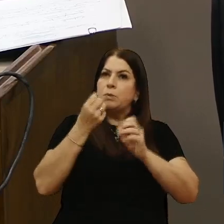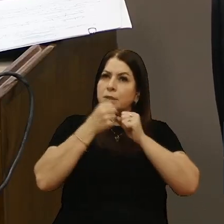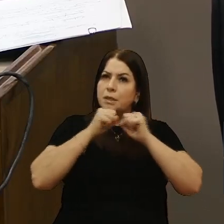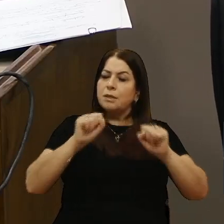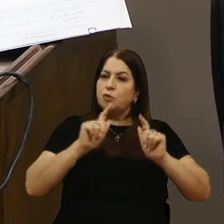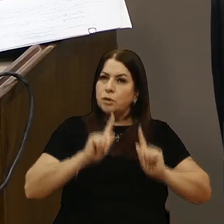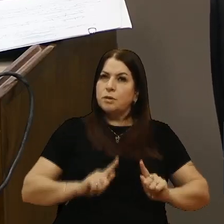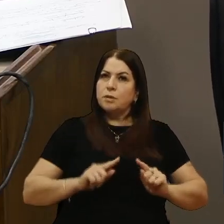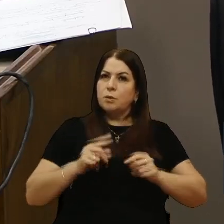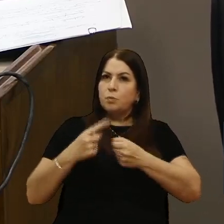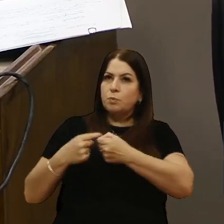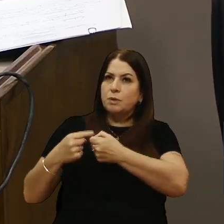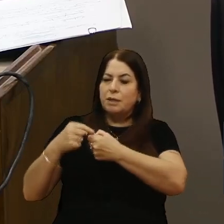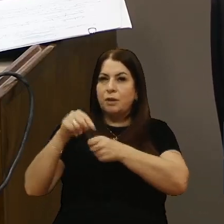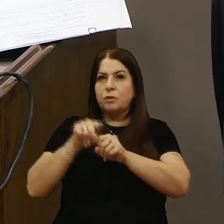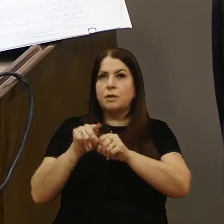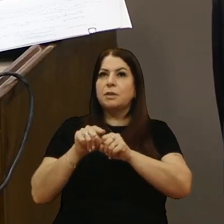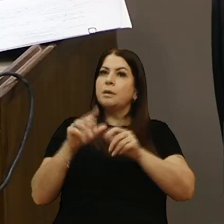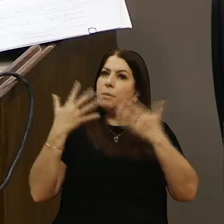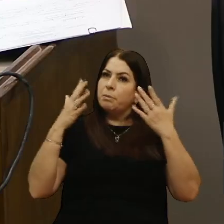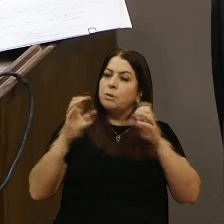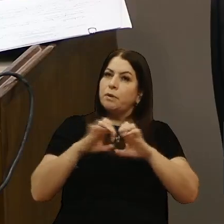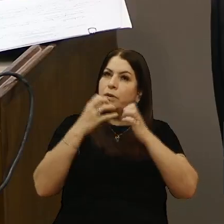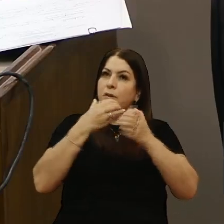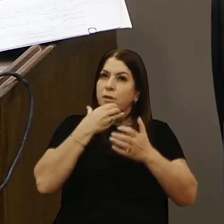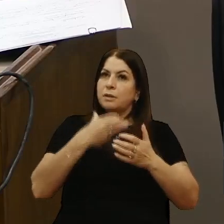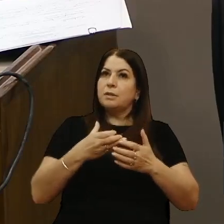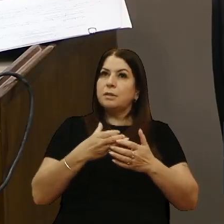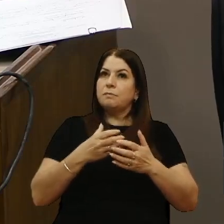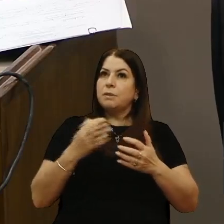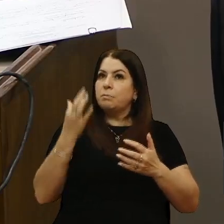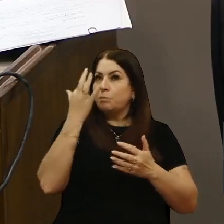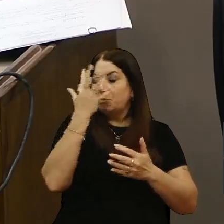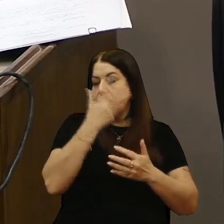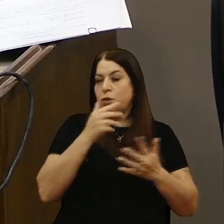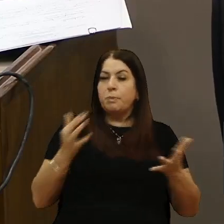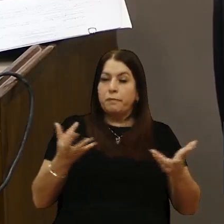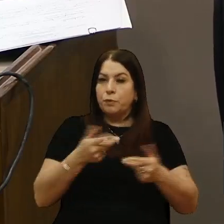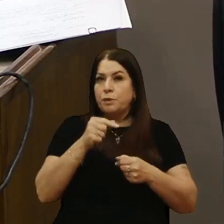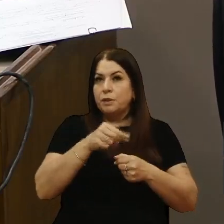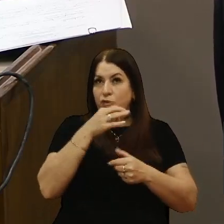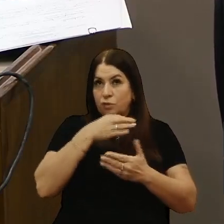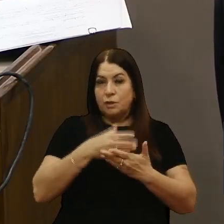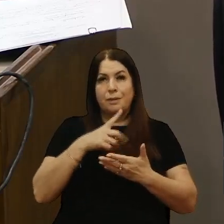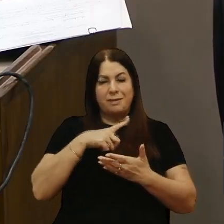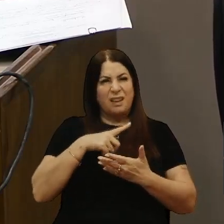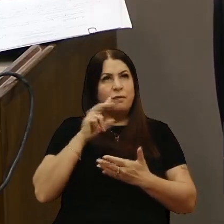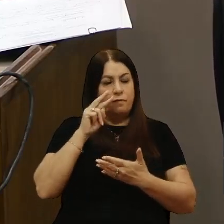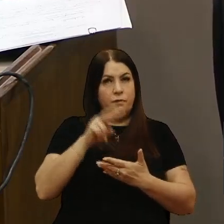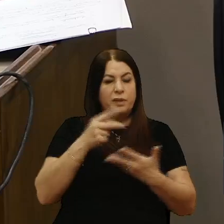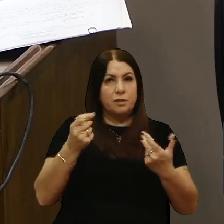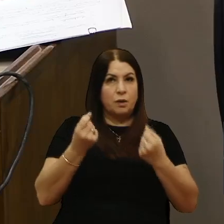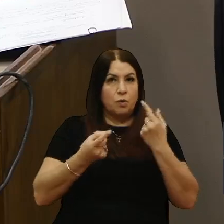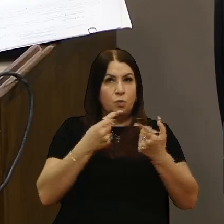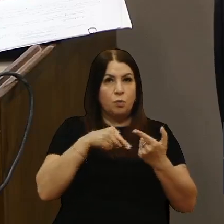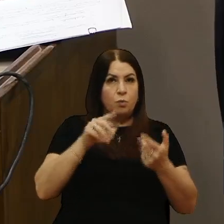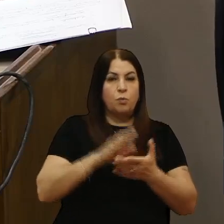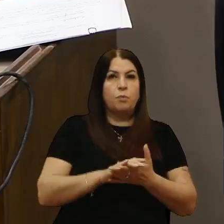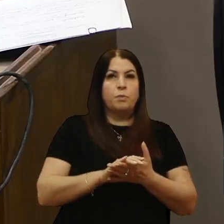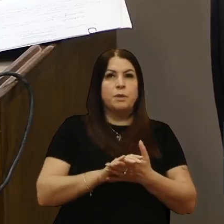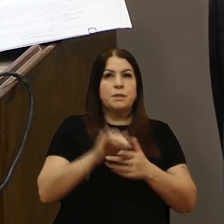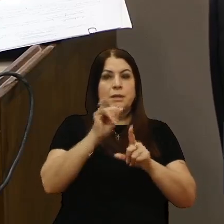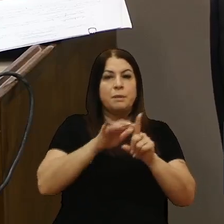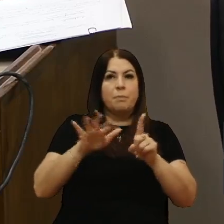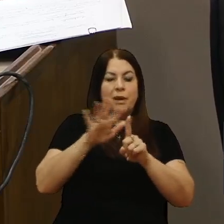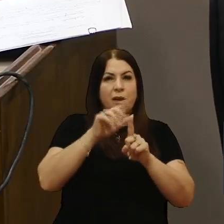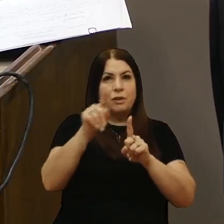Gestão Urbana, né, e parabéns por esse evento de Natal que vai ser grandioso em Caxias do Sul. A gente já tem visto algumas imagens